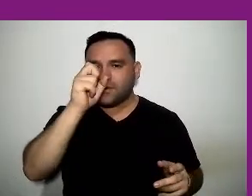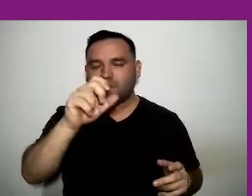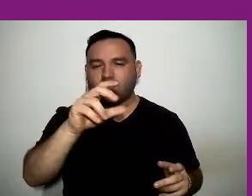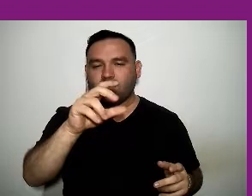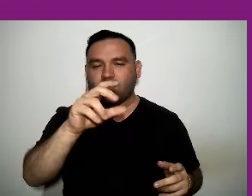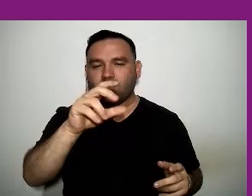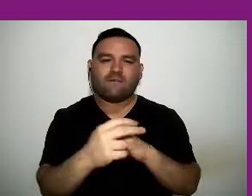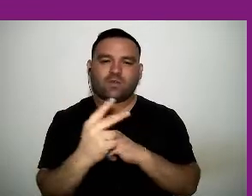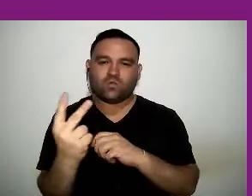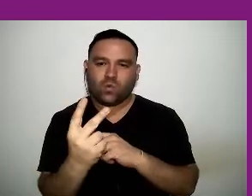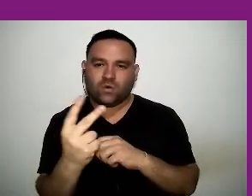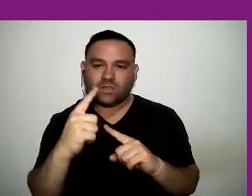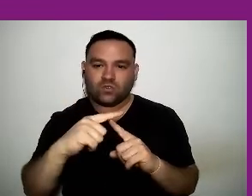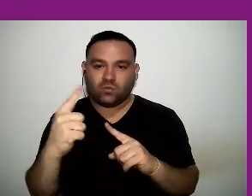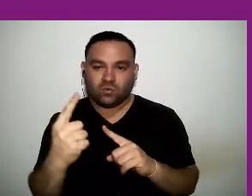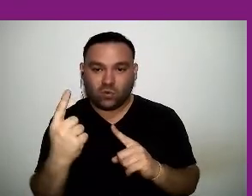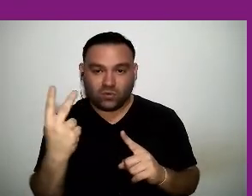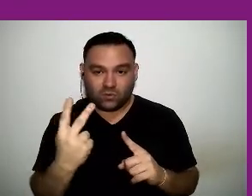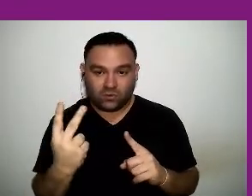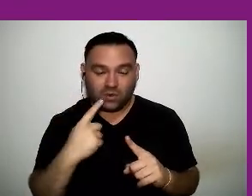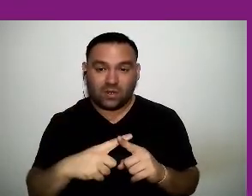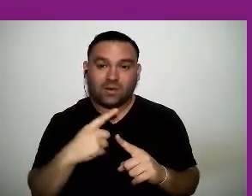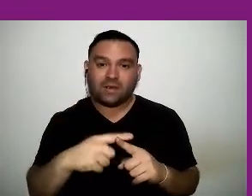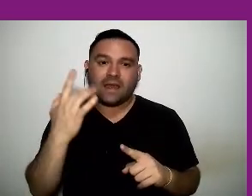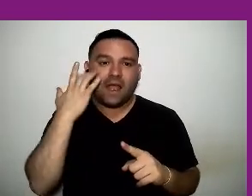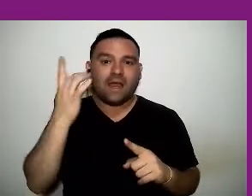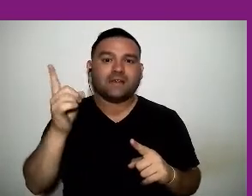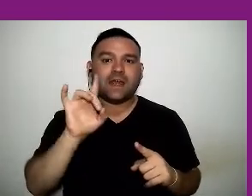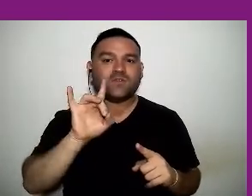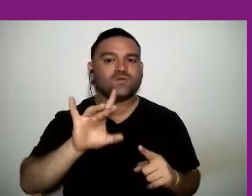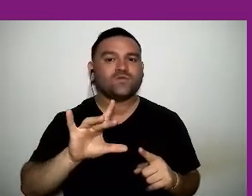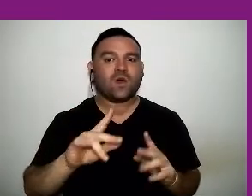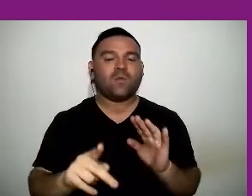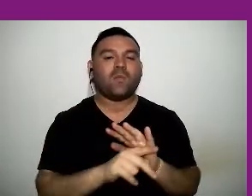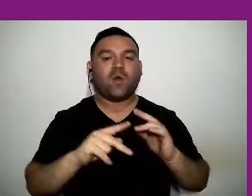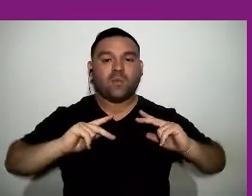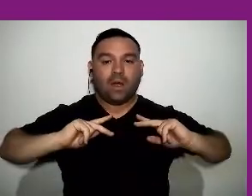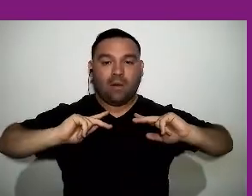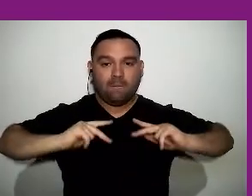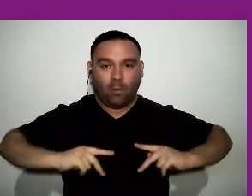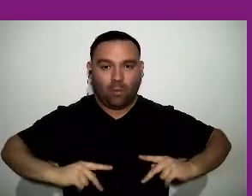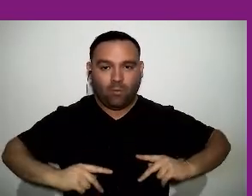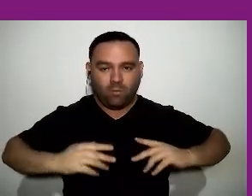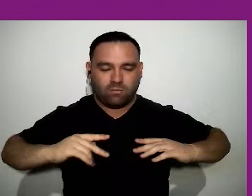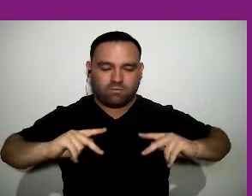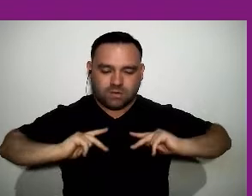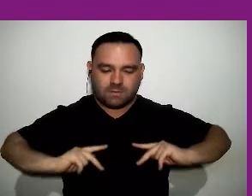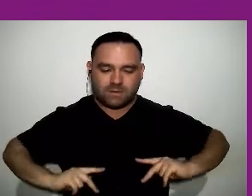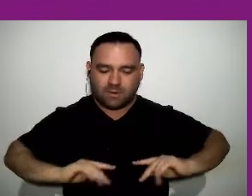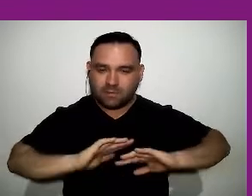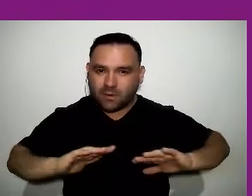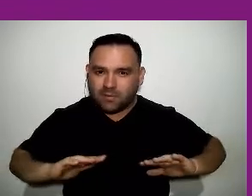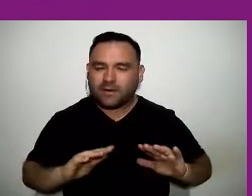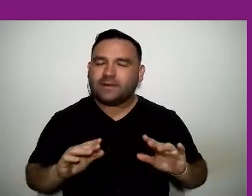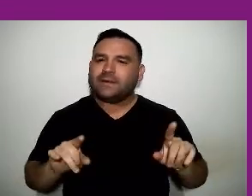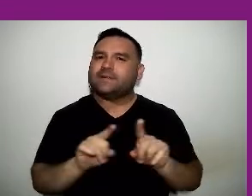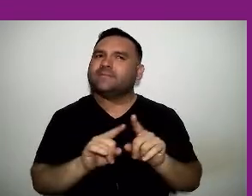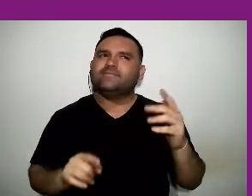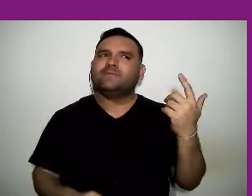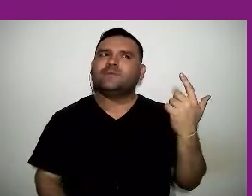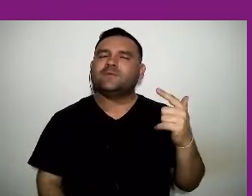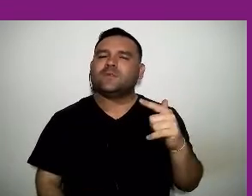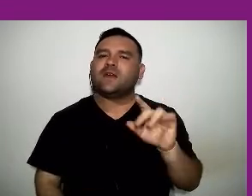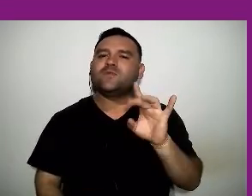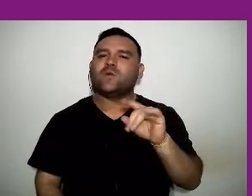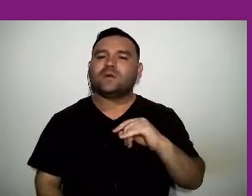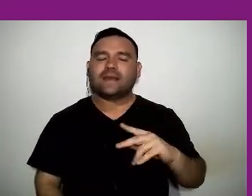Coronavirus 2, porque pensava que era um acometimento somente pulmonar, né? A gente não via